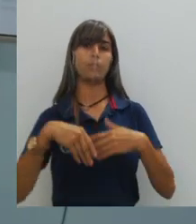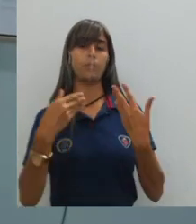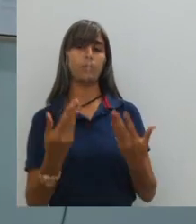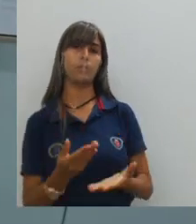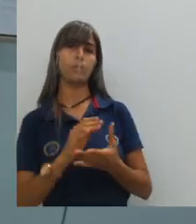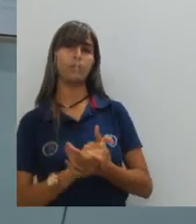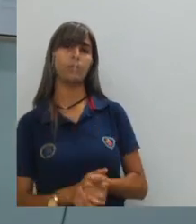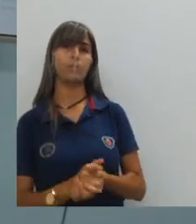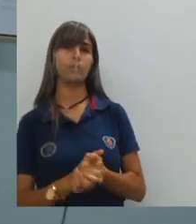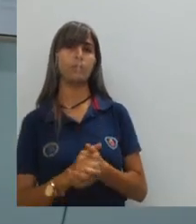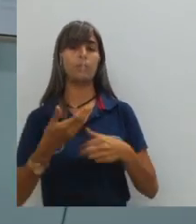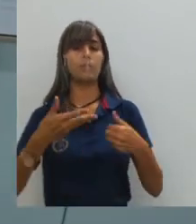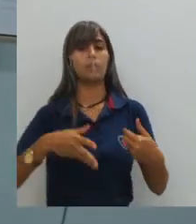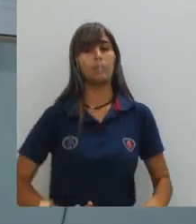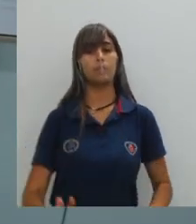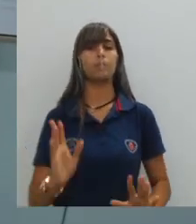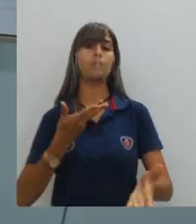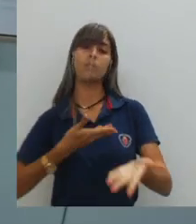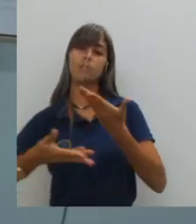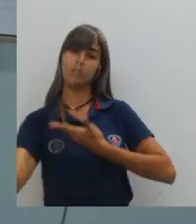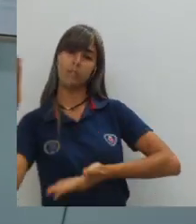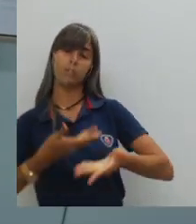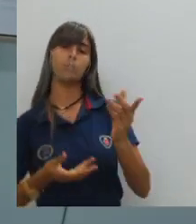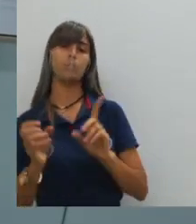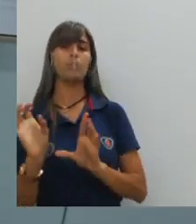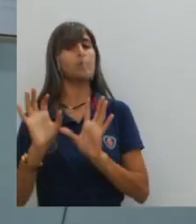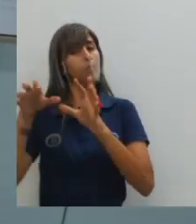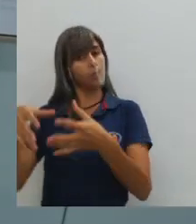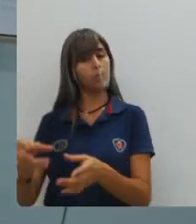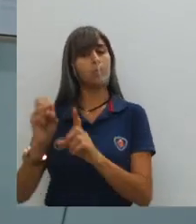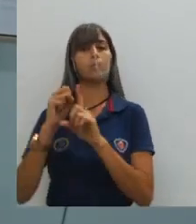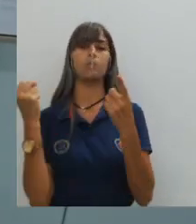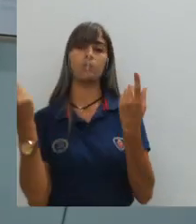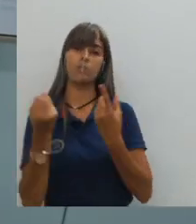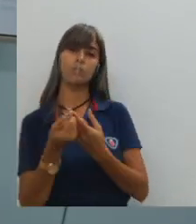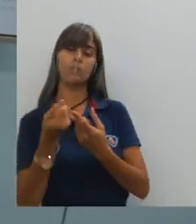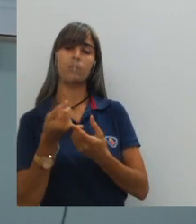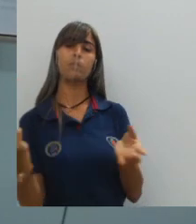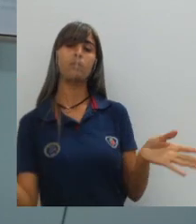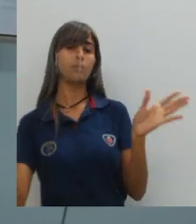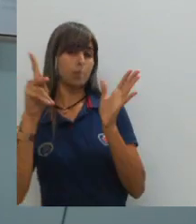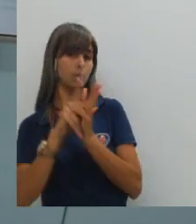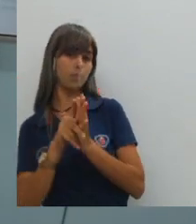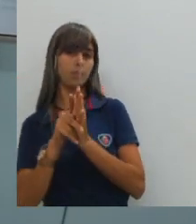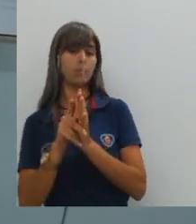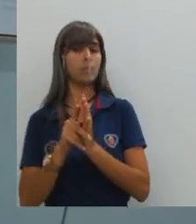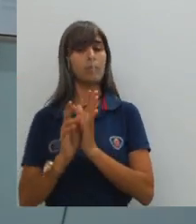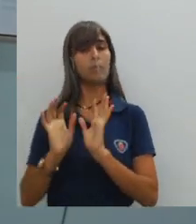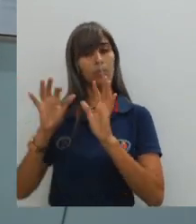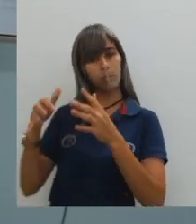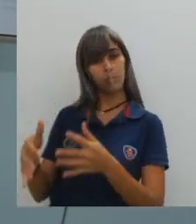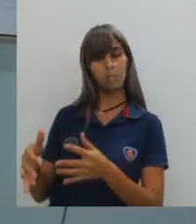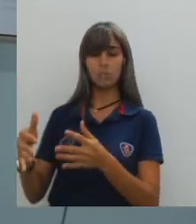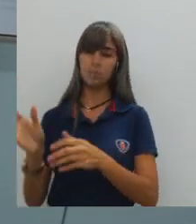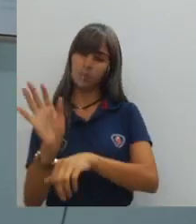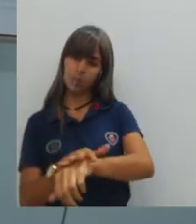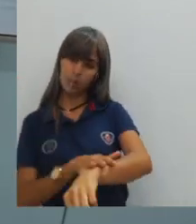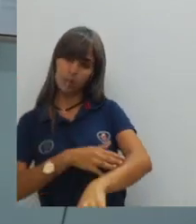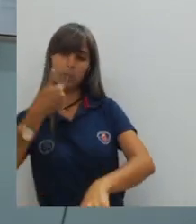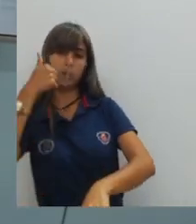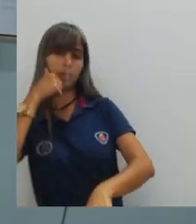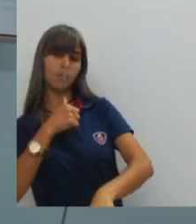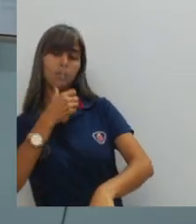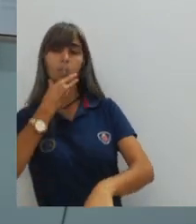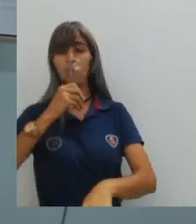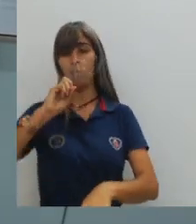ótica, nascer e conviver em uma classe social, pertencer a uma etnia, ser homem ou mulher são algumas